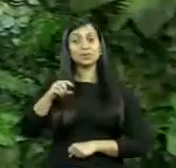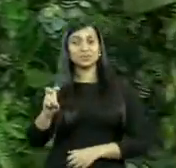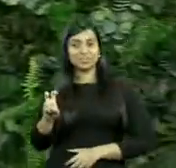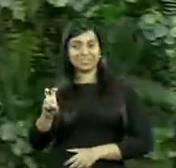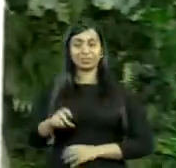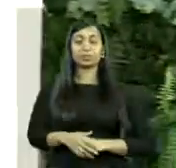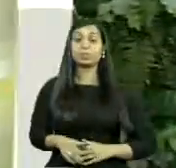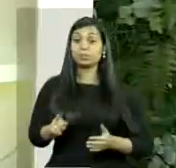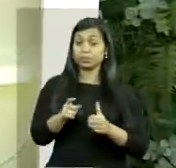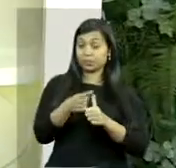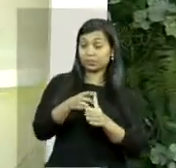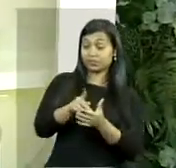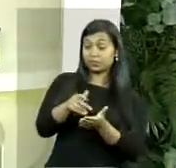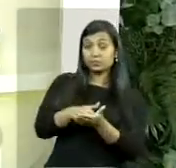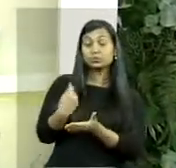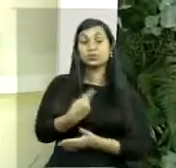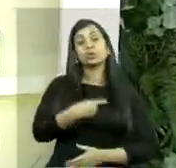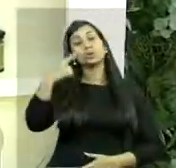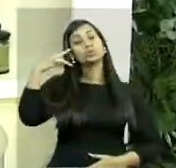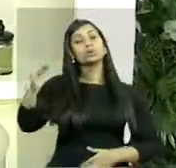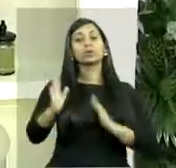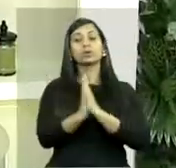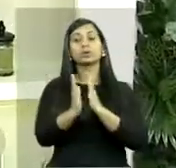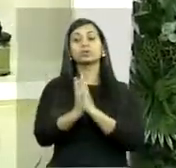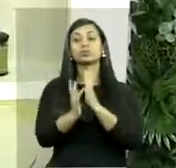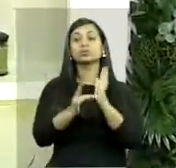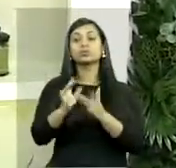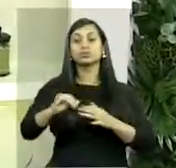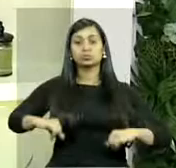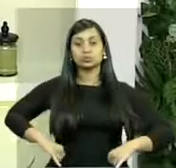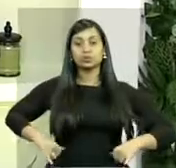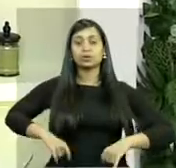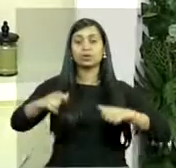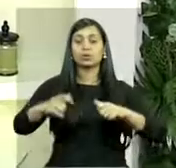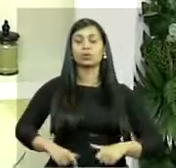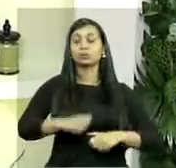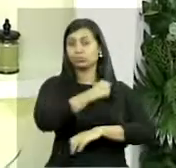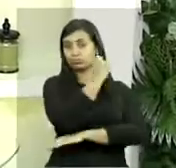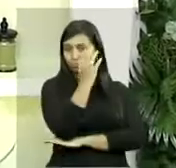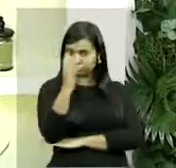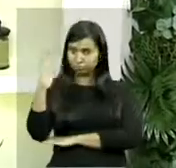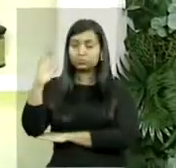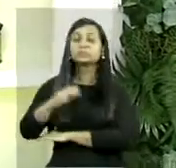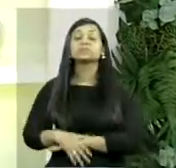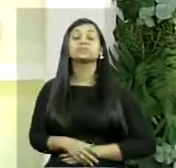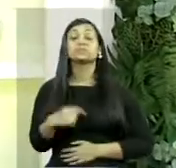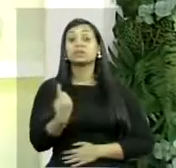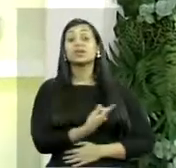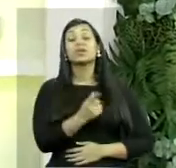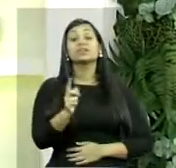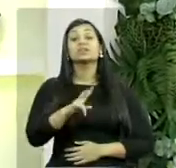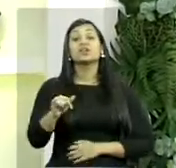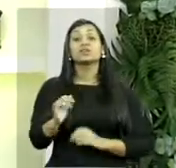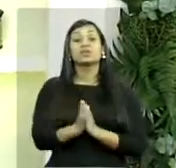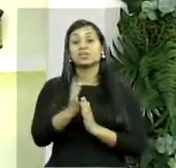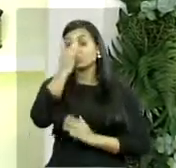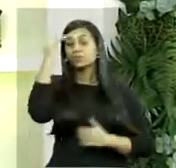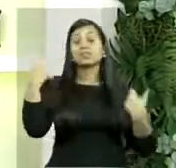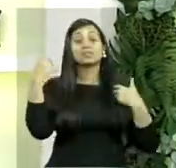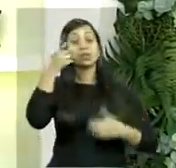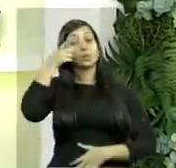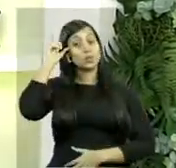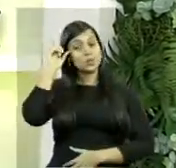primeiro mistério doloroso, contemplamos a oração e a agonia de Jesus no Horto das Oliveiras. Nós rezamos com alguém que fez